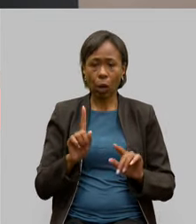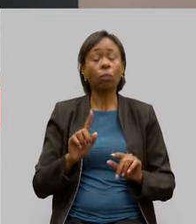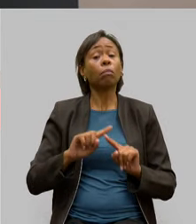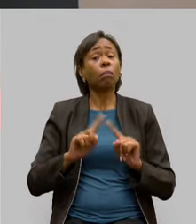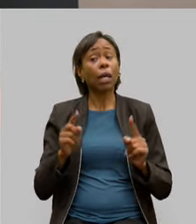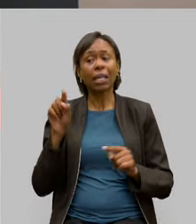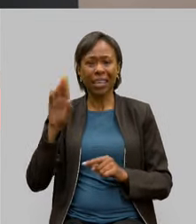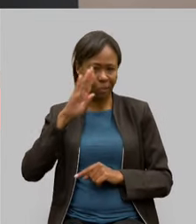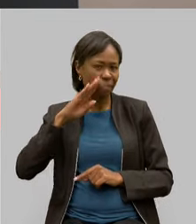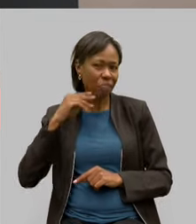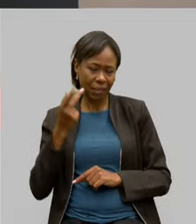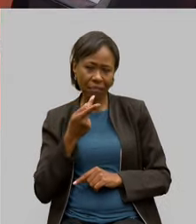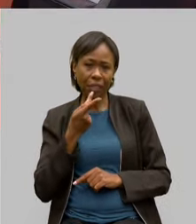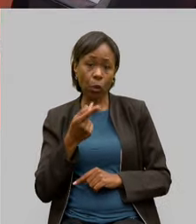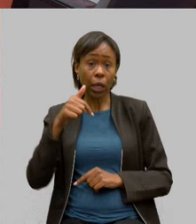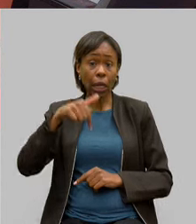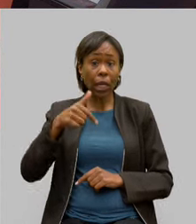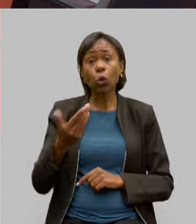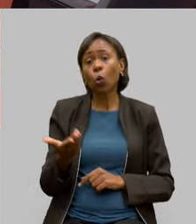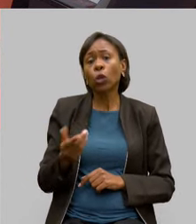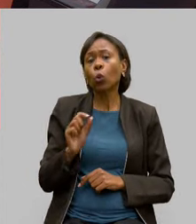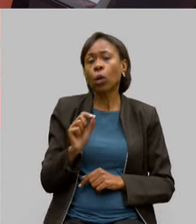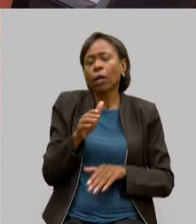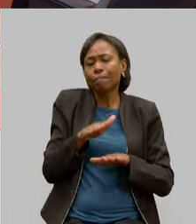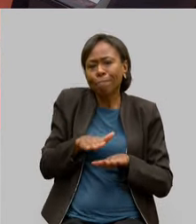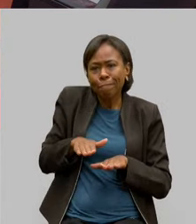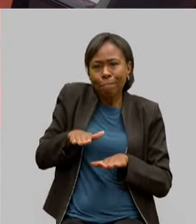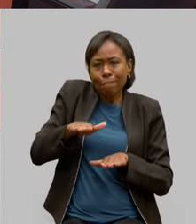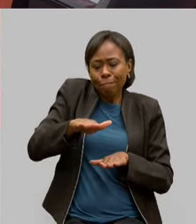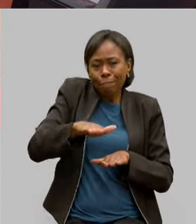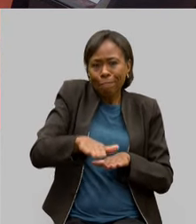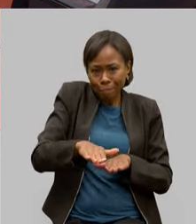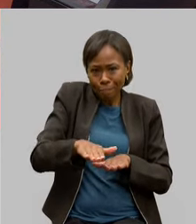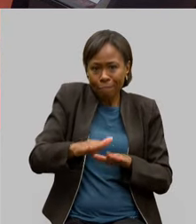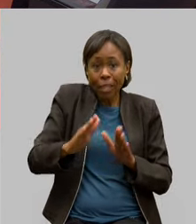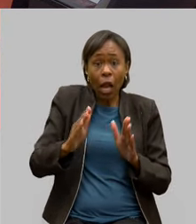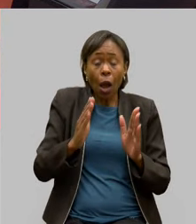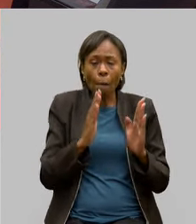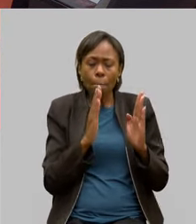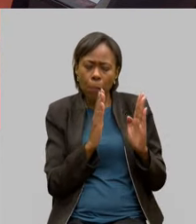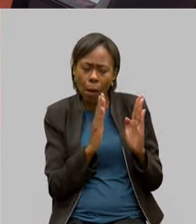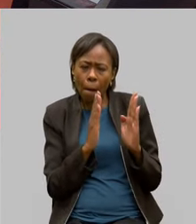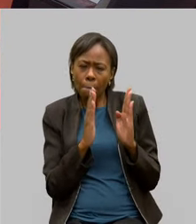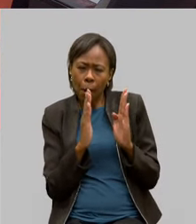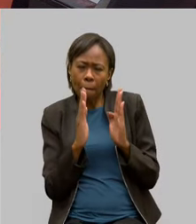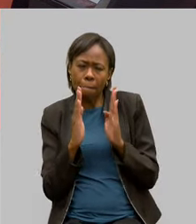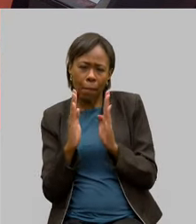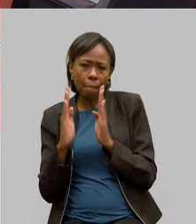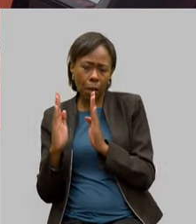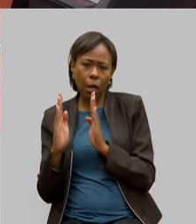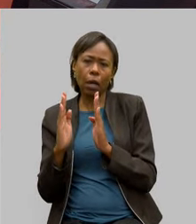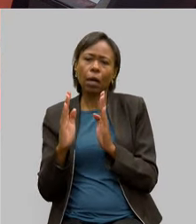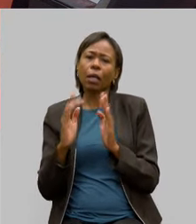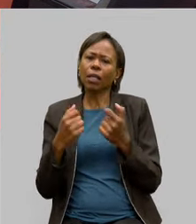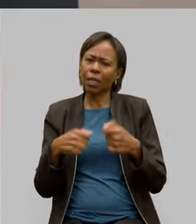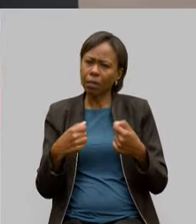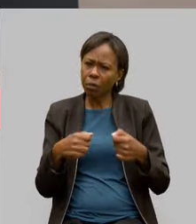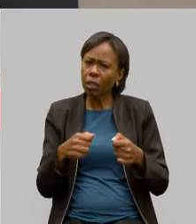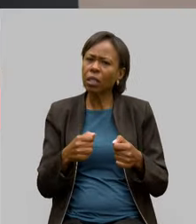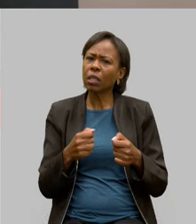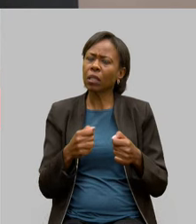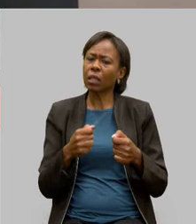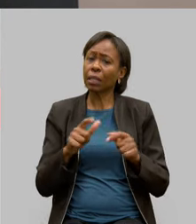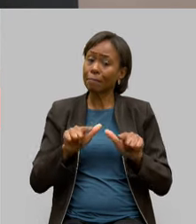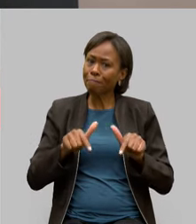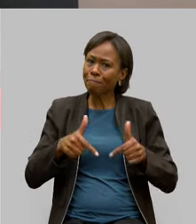que esse é só mais um passo é só mais uma etapa E a gente não pode deixar essa força esse fogo essa chama né